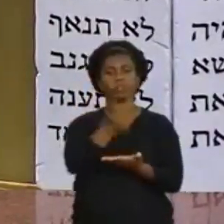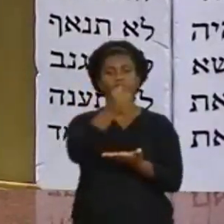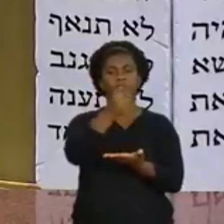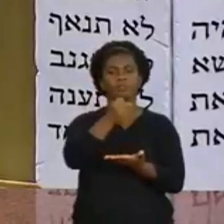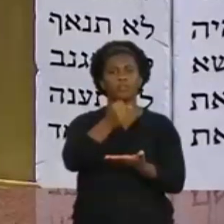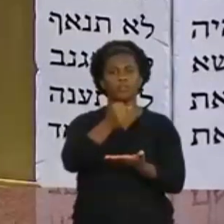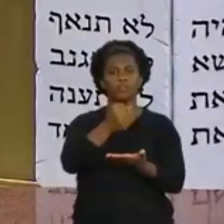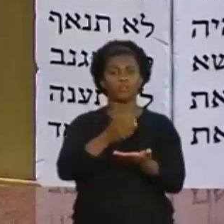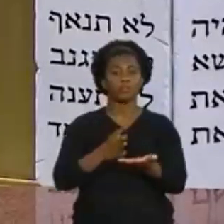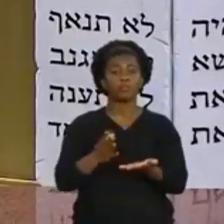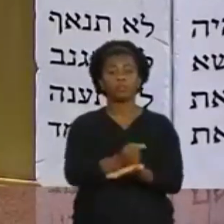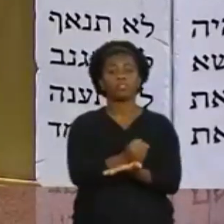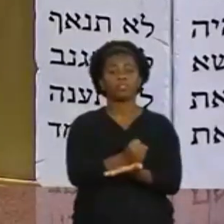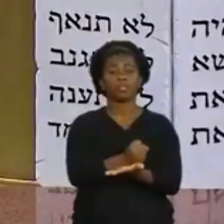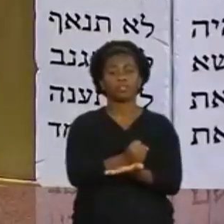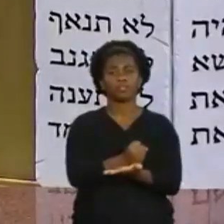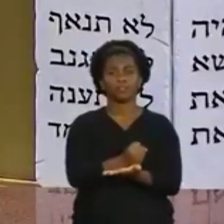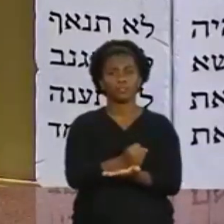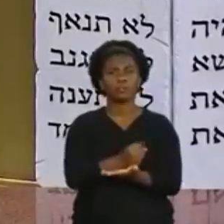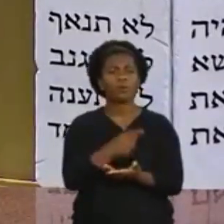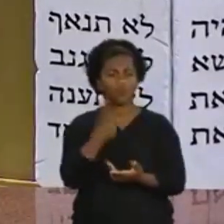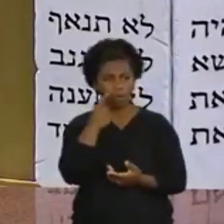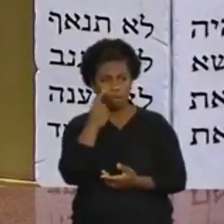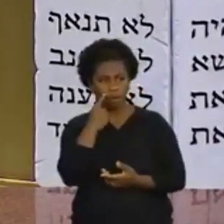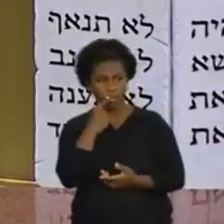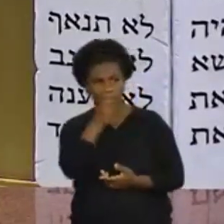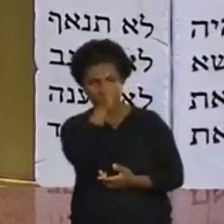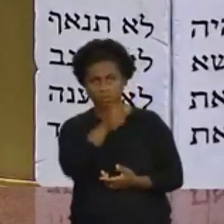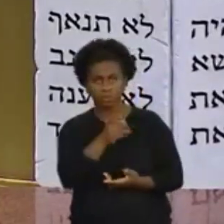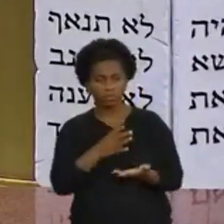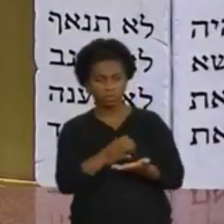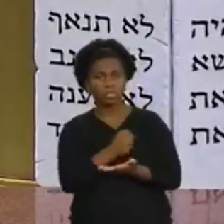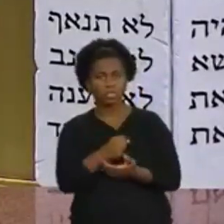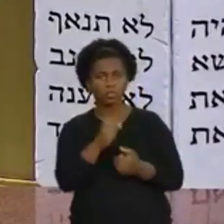você não vai reconhecer como essa pessoa está hoje.